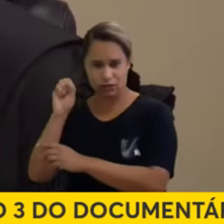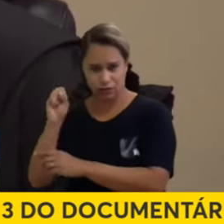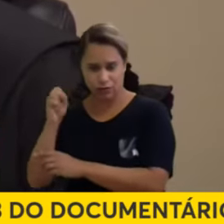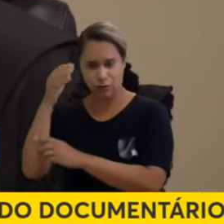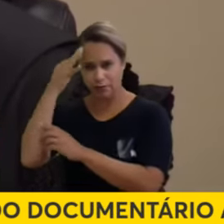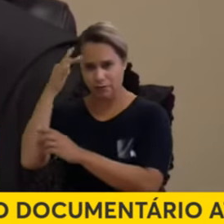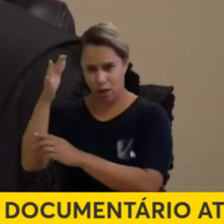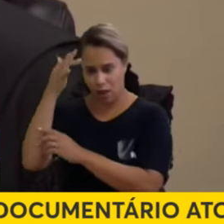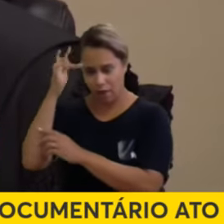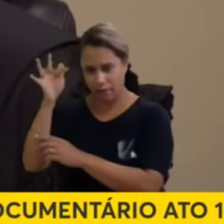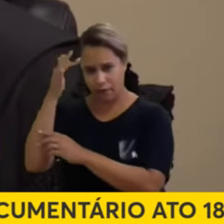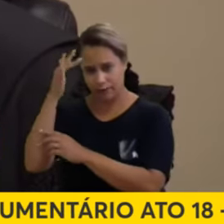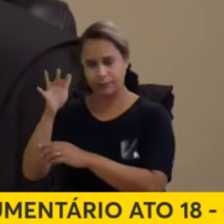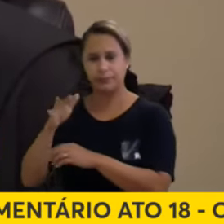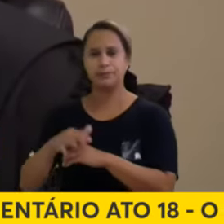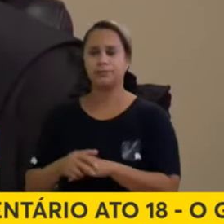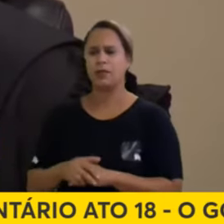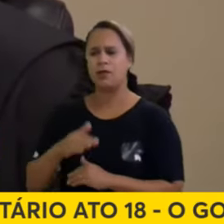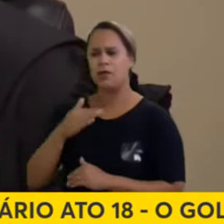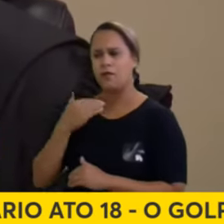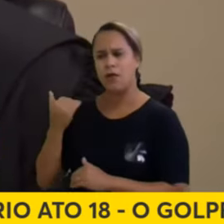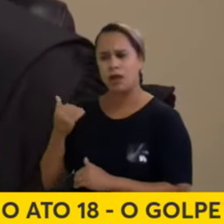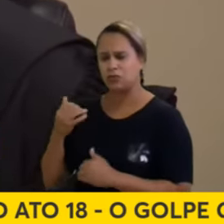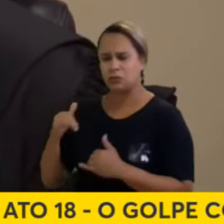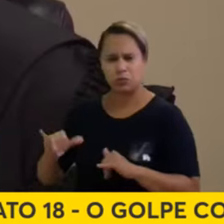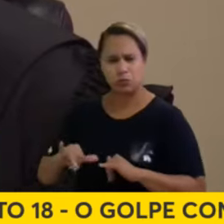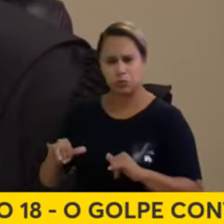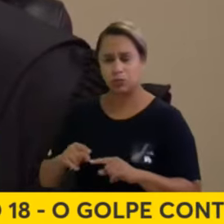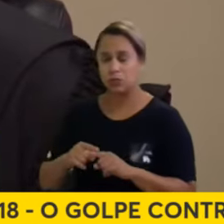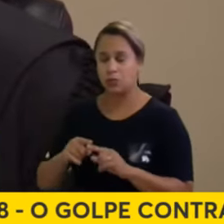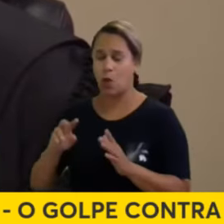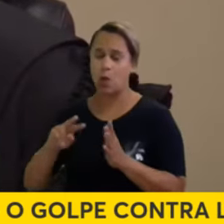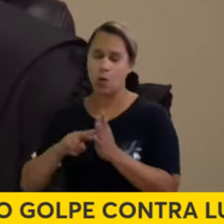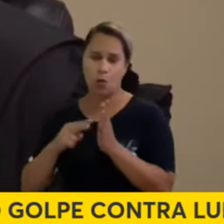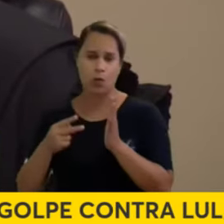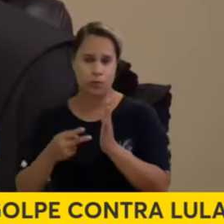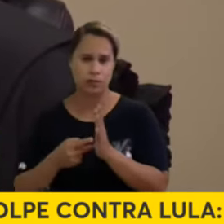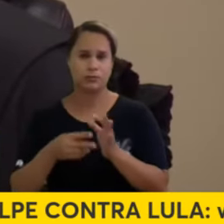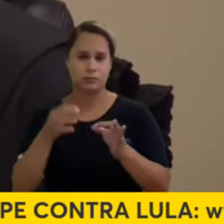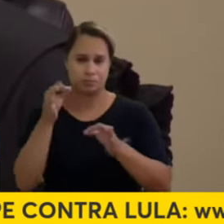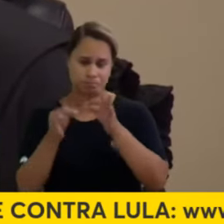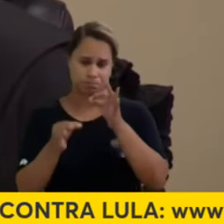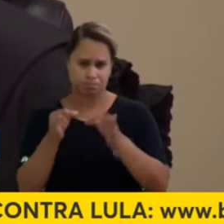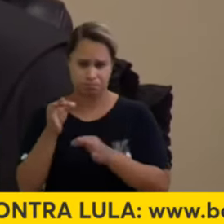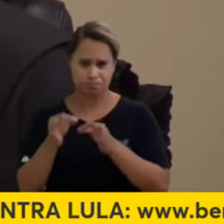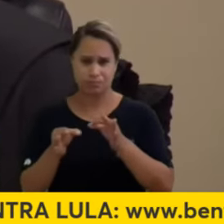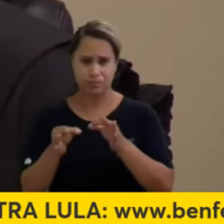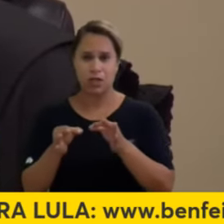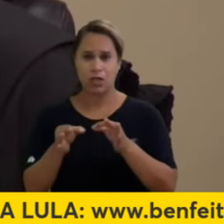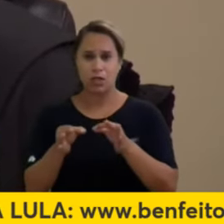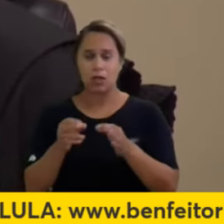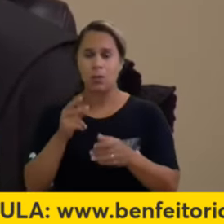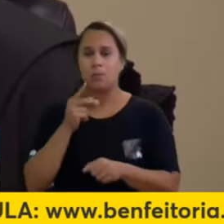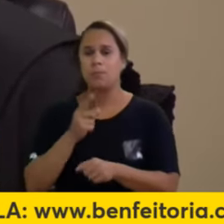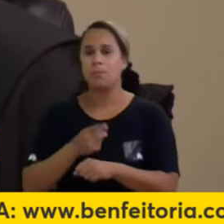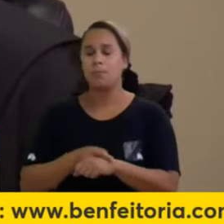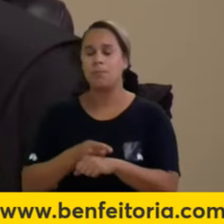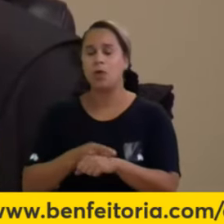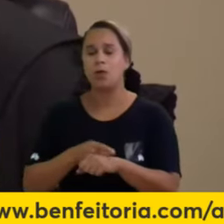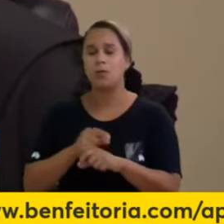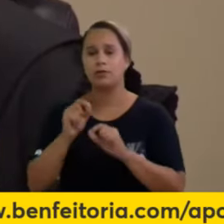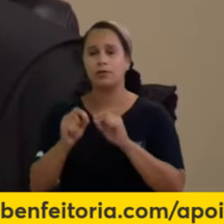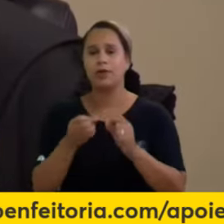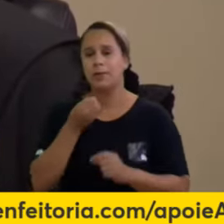embora sua morte perpet asse uma injustiça pois a essa injustiça para ele correspondia em O mesmo momento o bem Isto é a